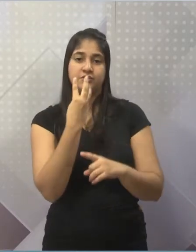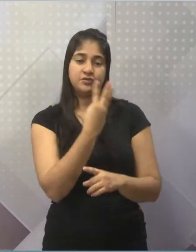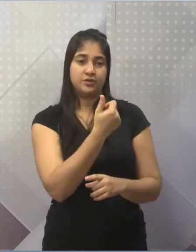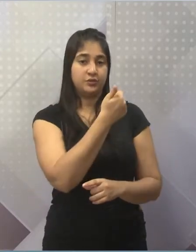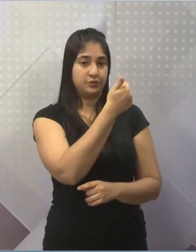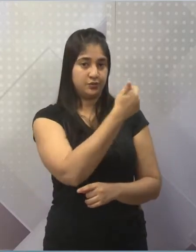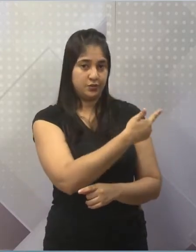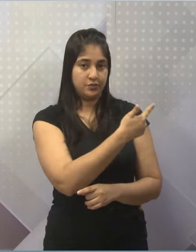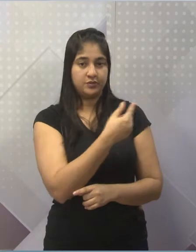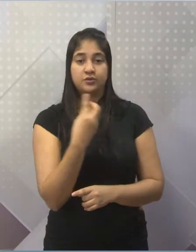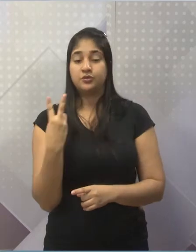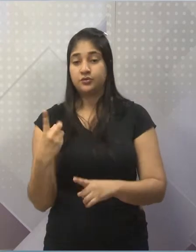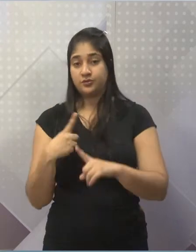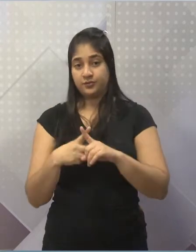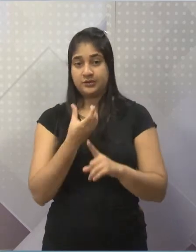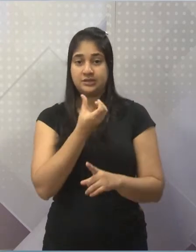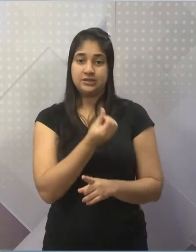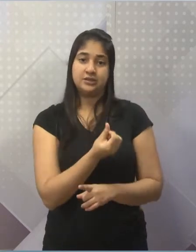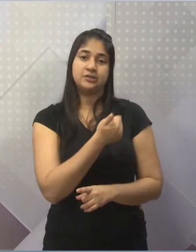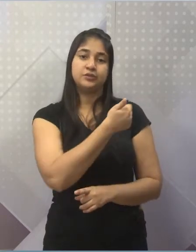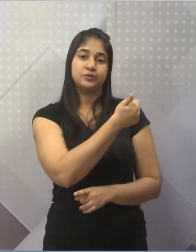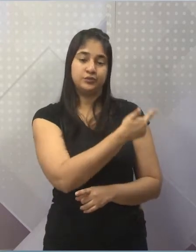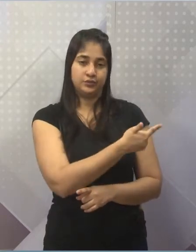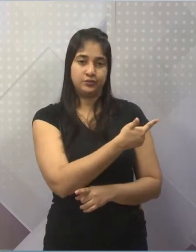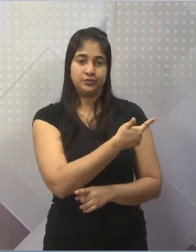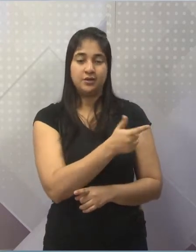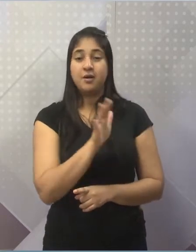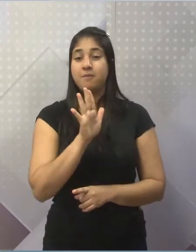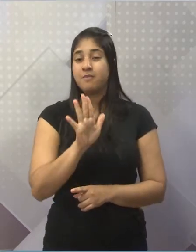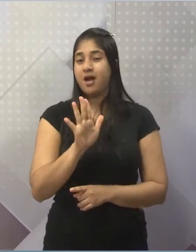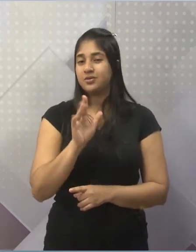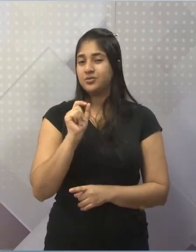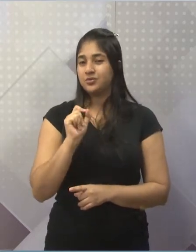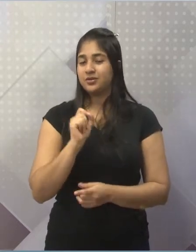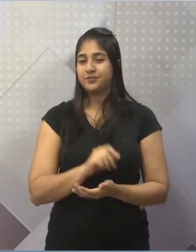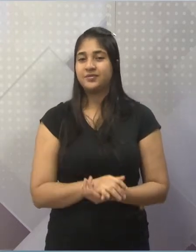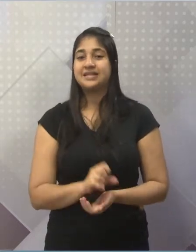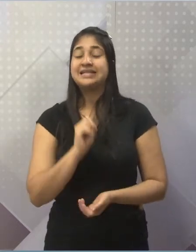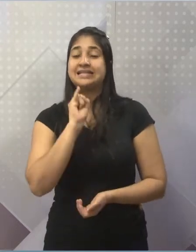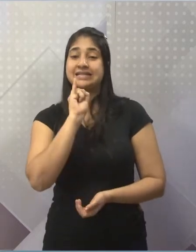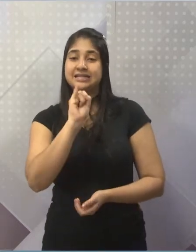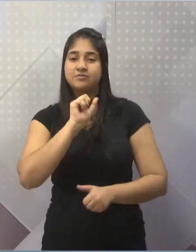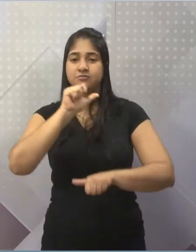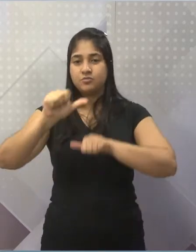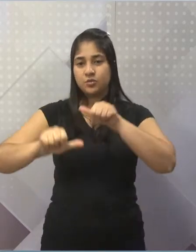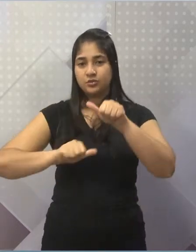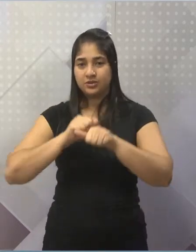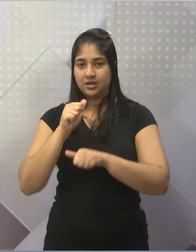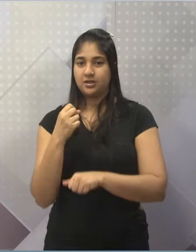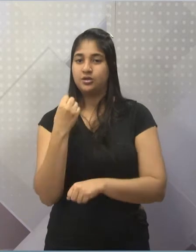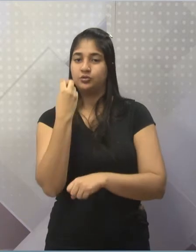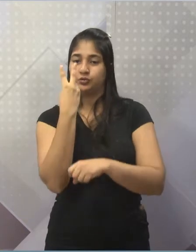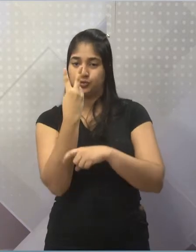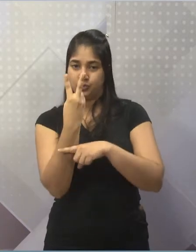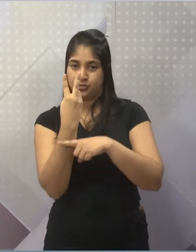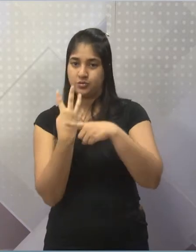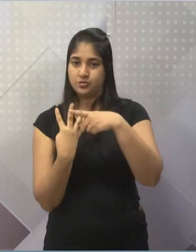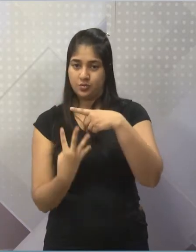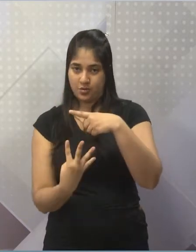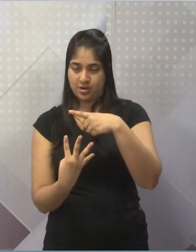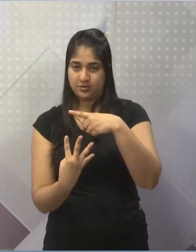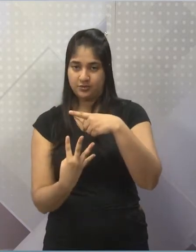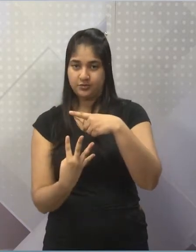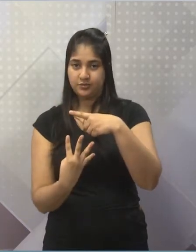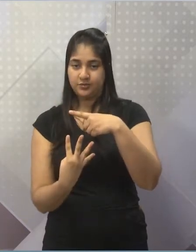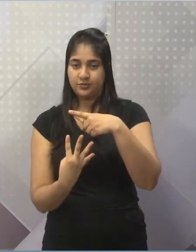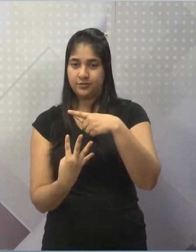12. 2 vezes 6, 12. Mas, se eu colocasse aqui 2 quartos, voltando